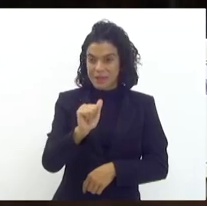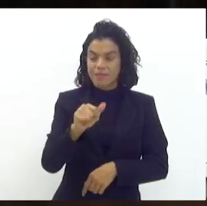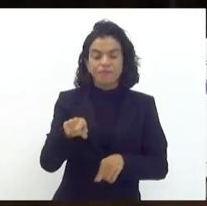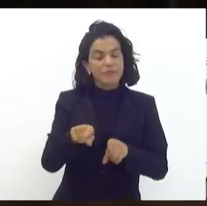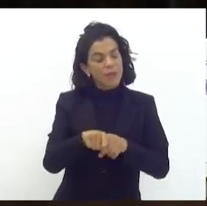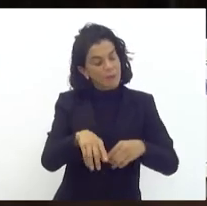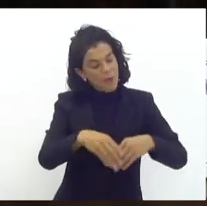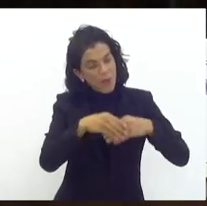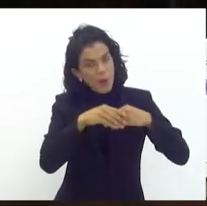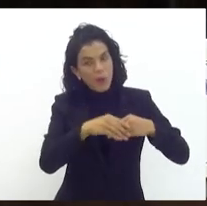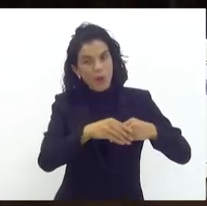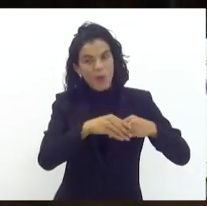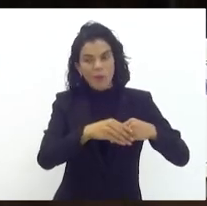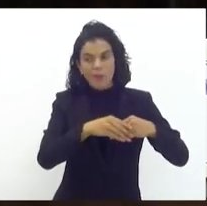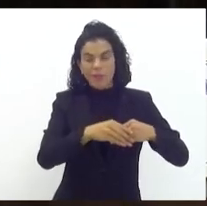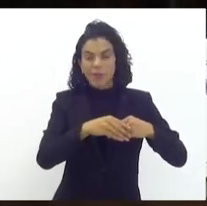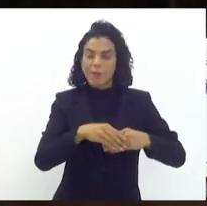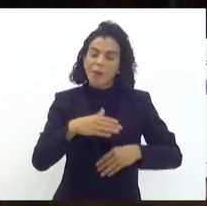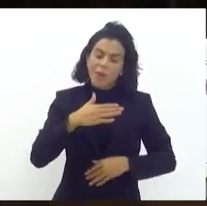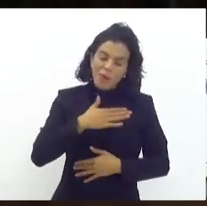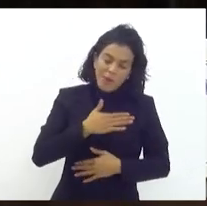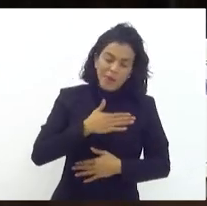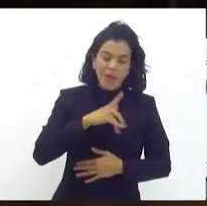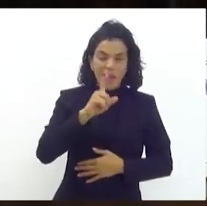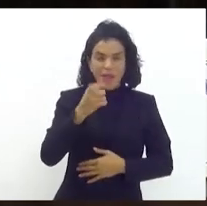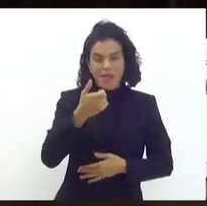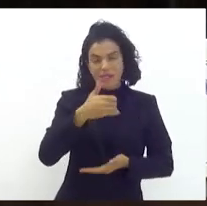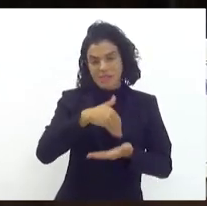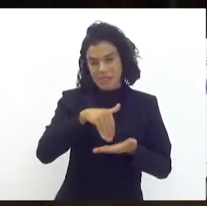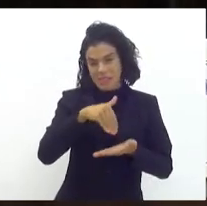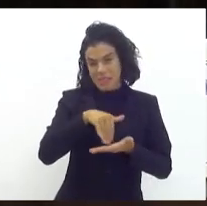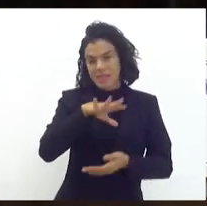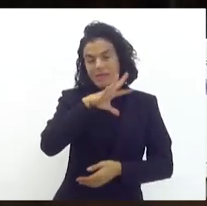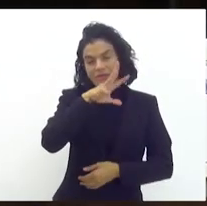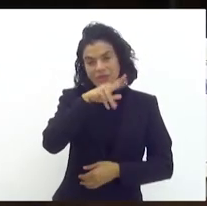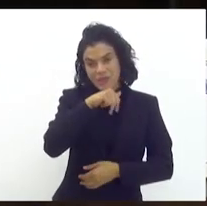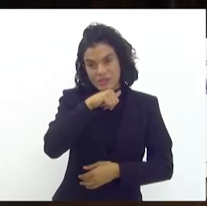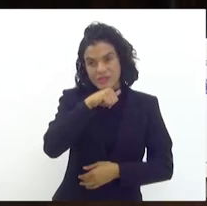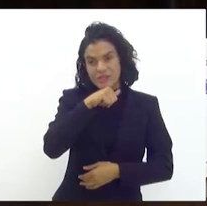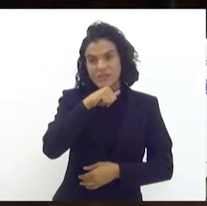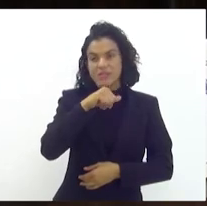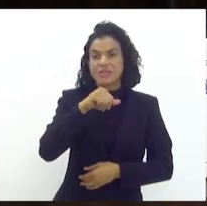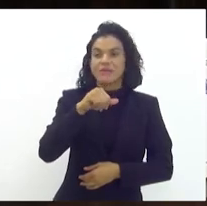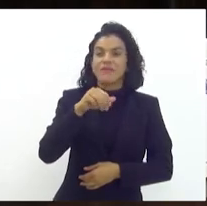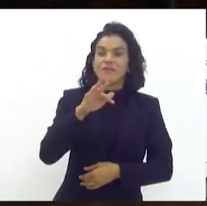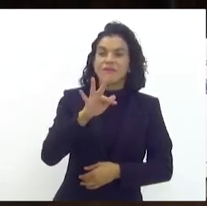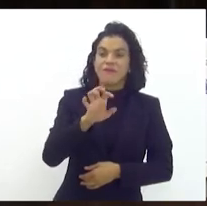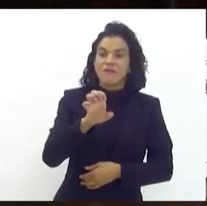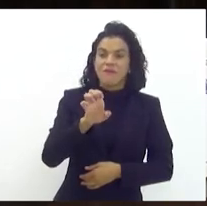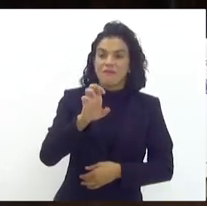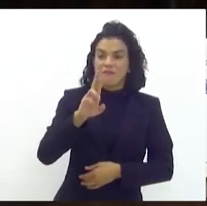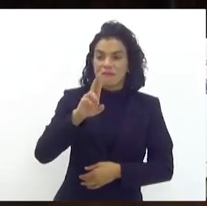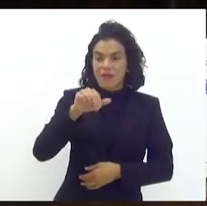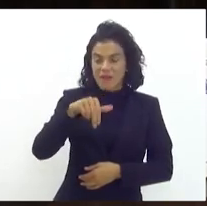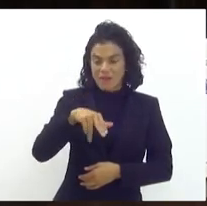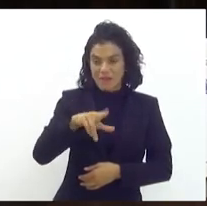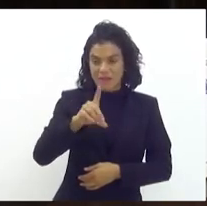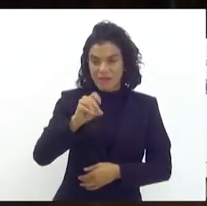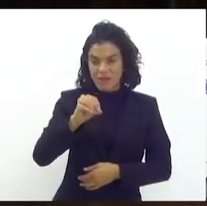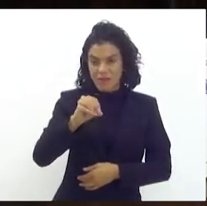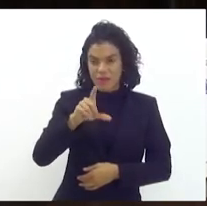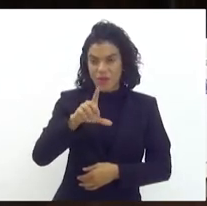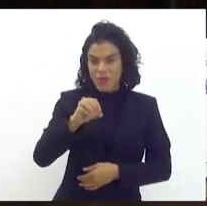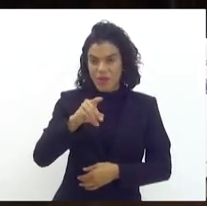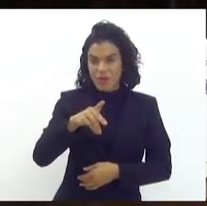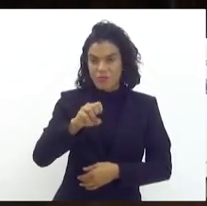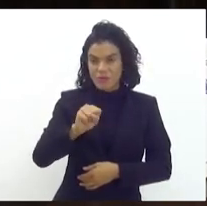também cumprimentar o meu querido ex-secretário de fazenda Fernando Lopes e Sérgio Rui também que eu vejo aqui